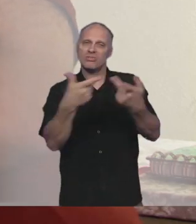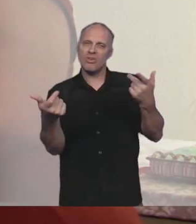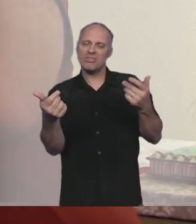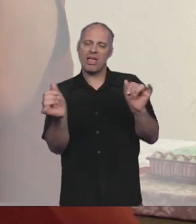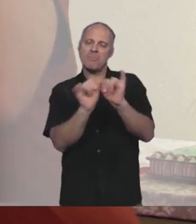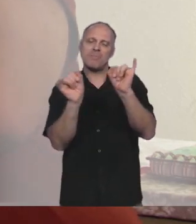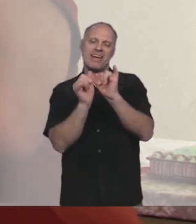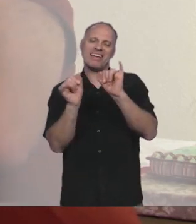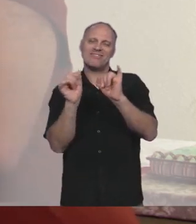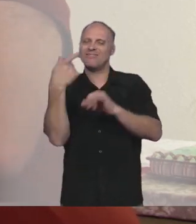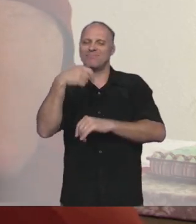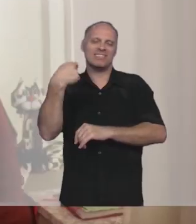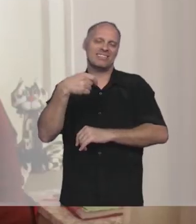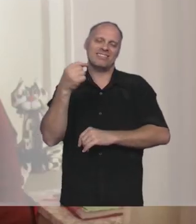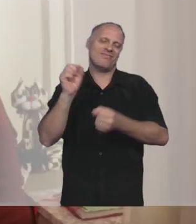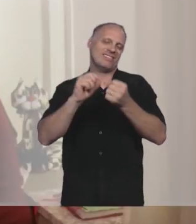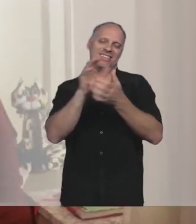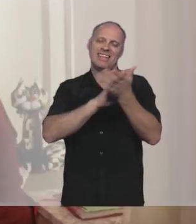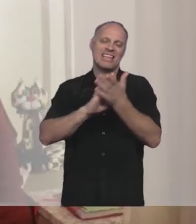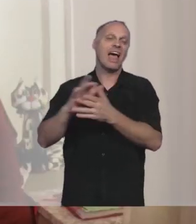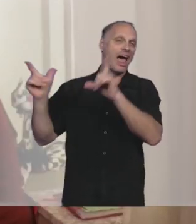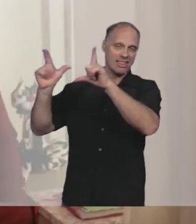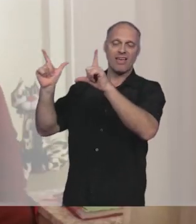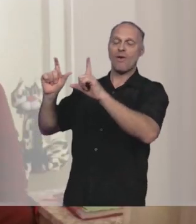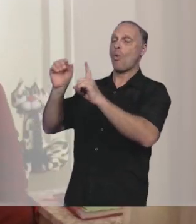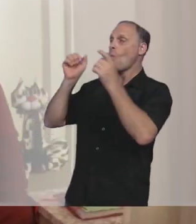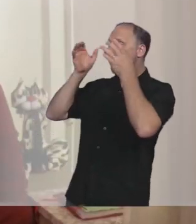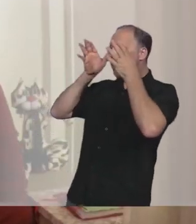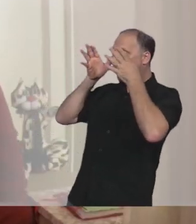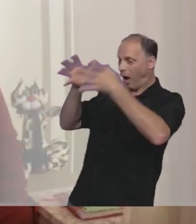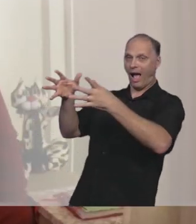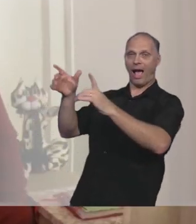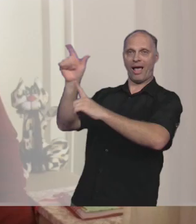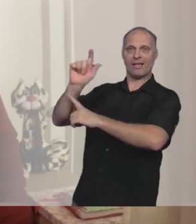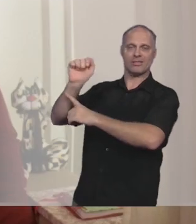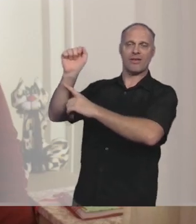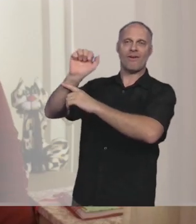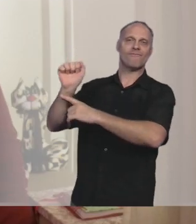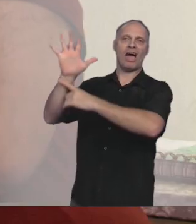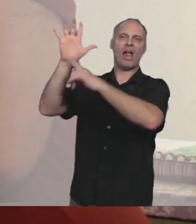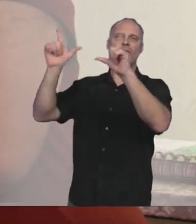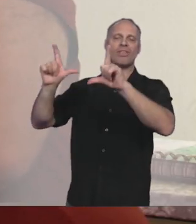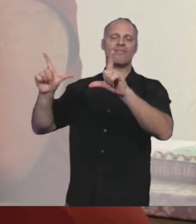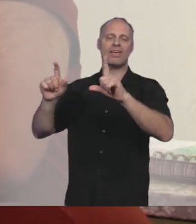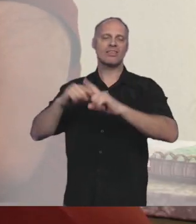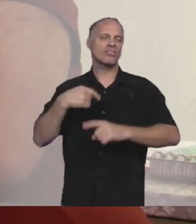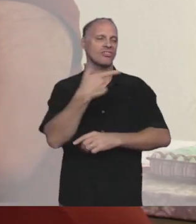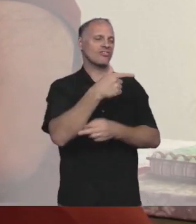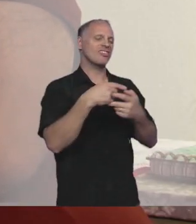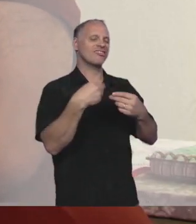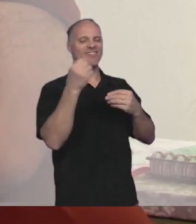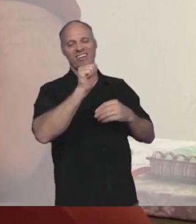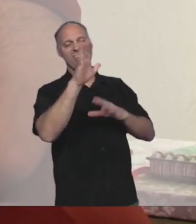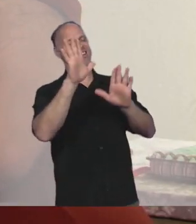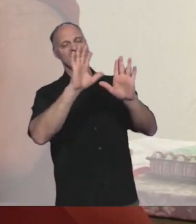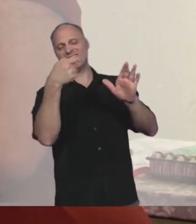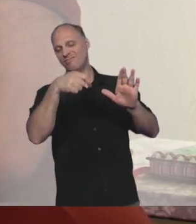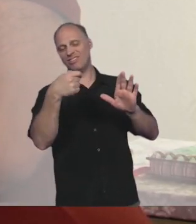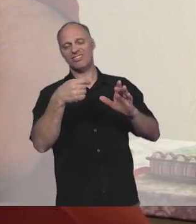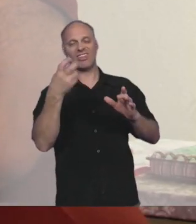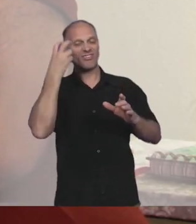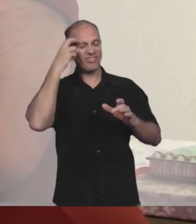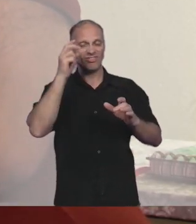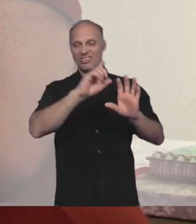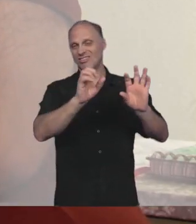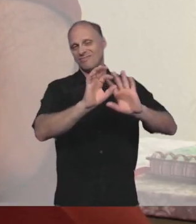uma urgência que a cultura merece ter, né? E aí, entende? É nesse sentido que